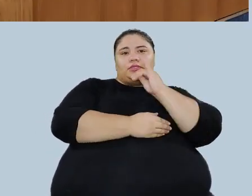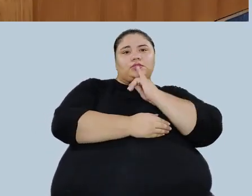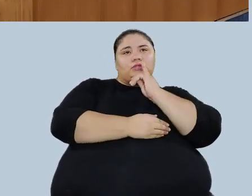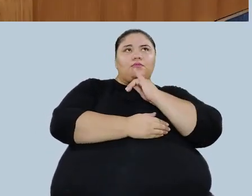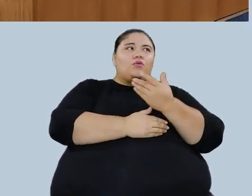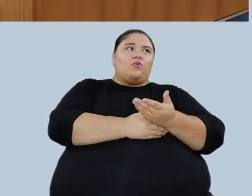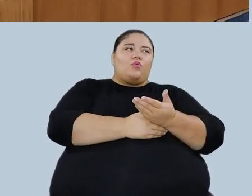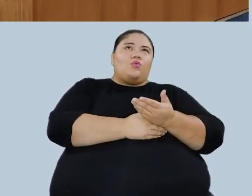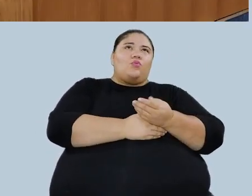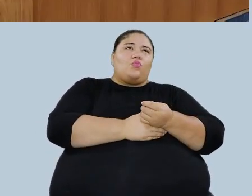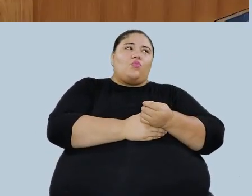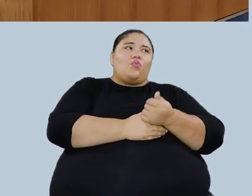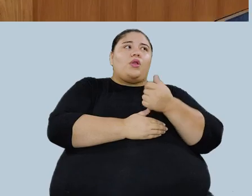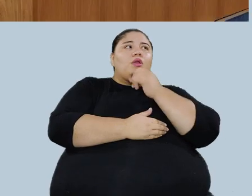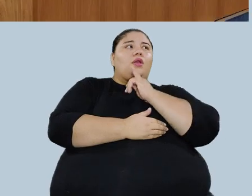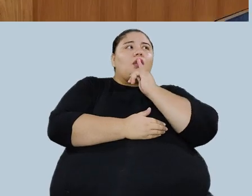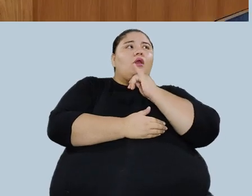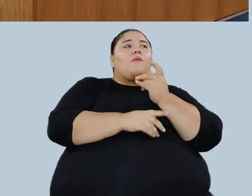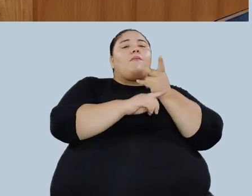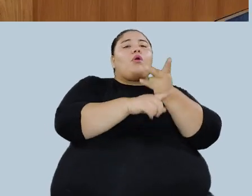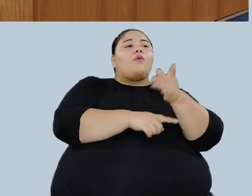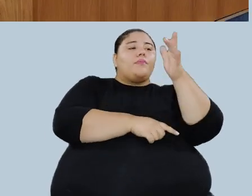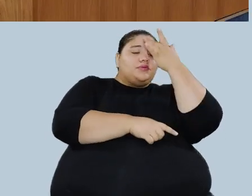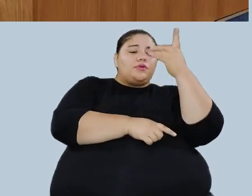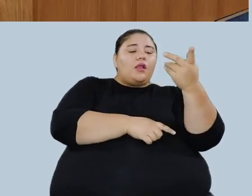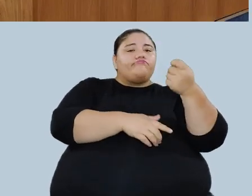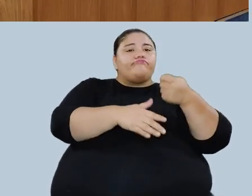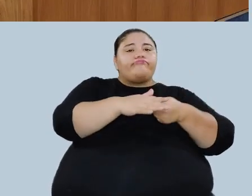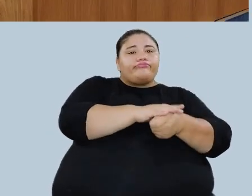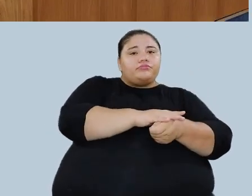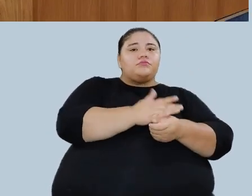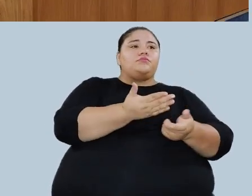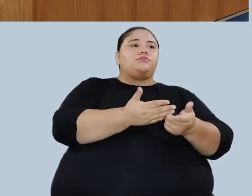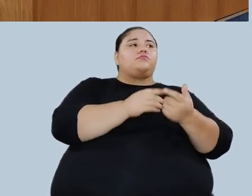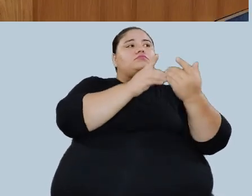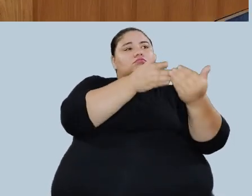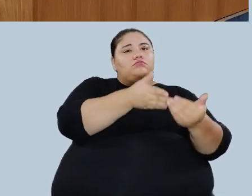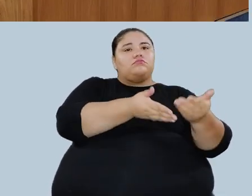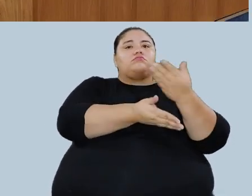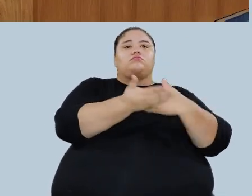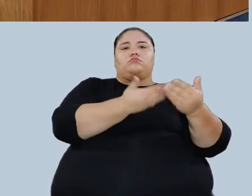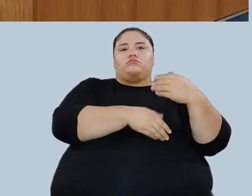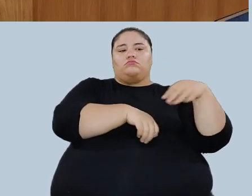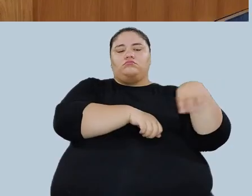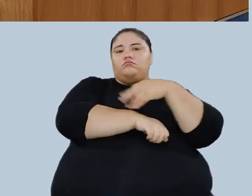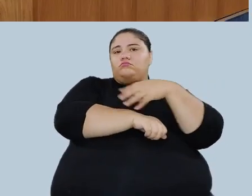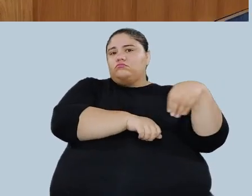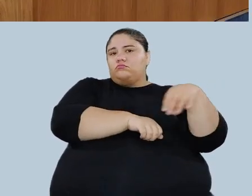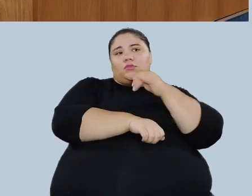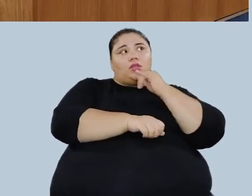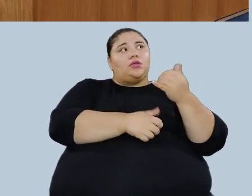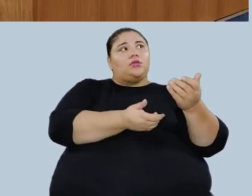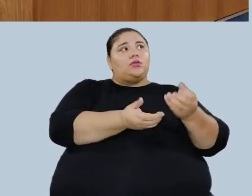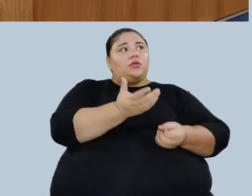quase um núncio, né? Procura alguém que quer investir e é o intermediário. É o intermediário. Ele promove